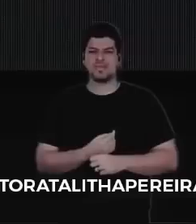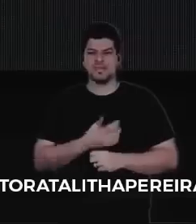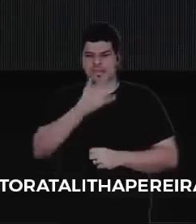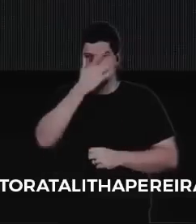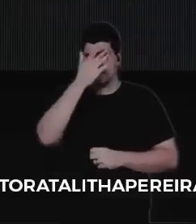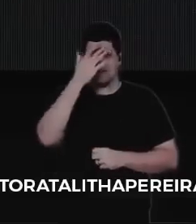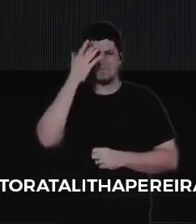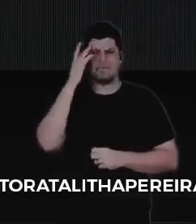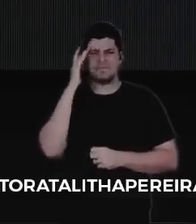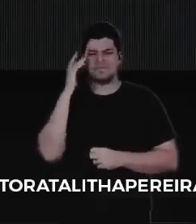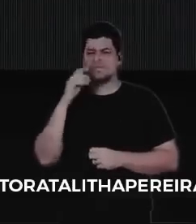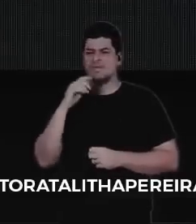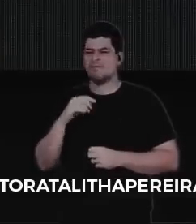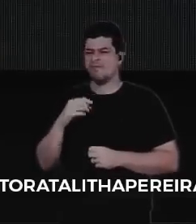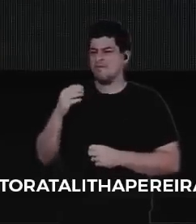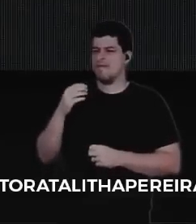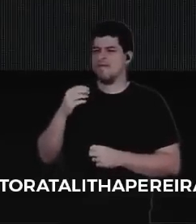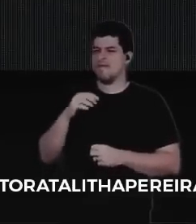a abundância sai.